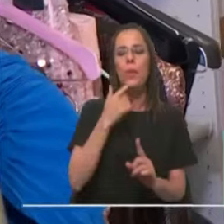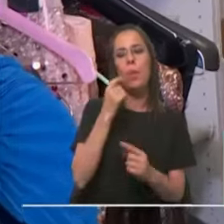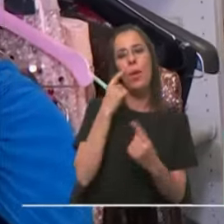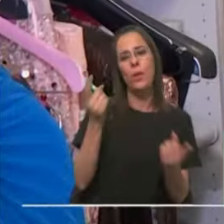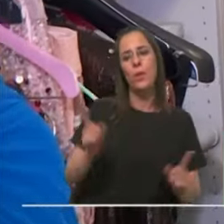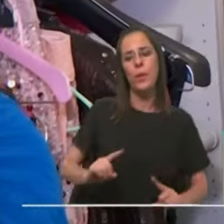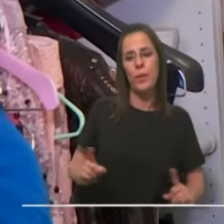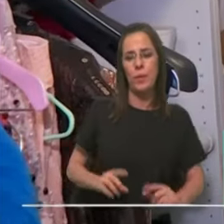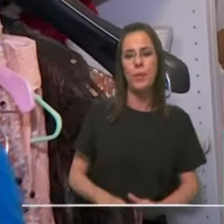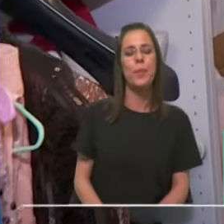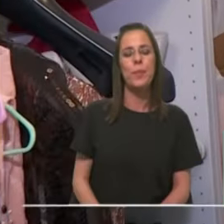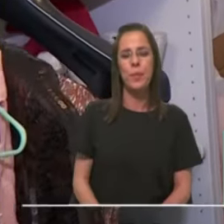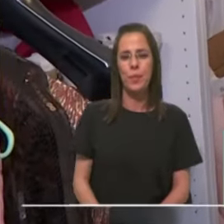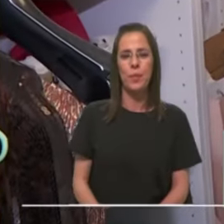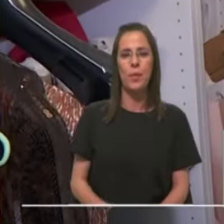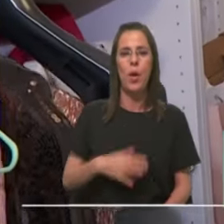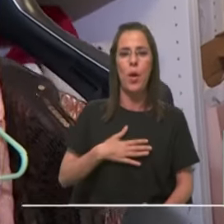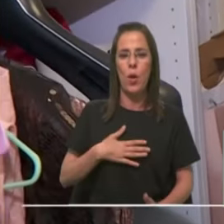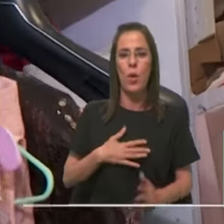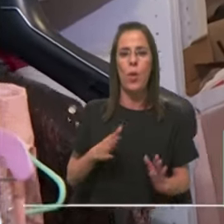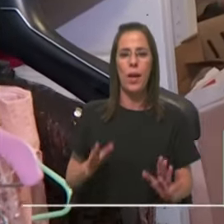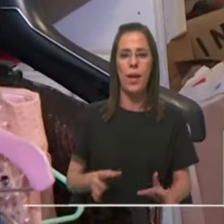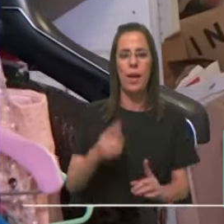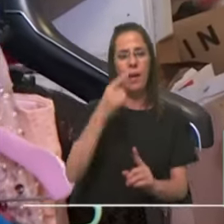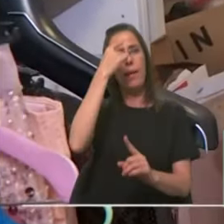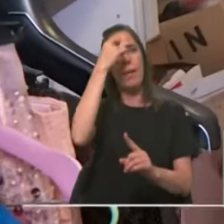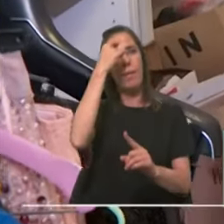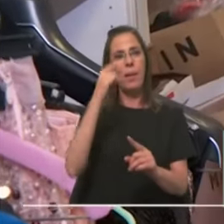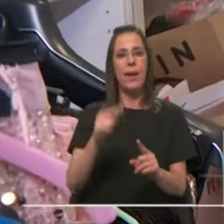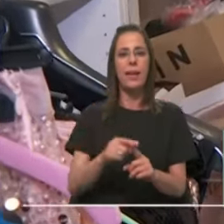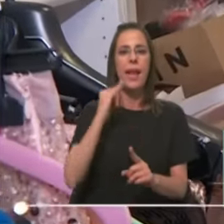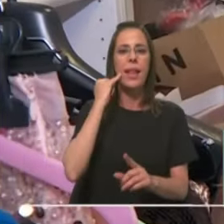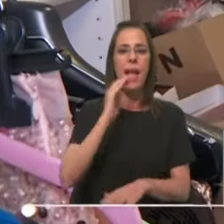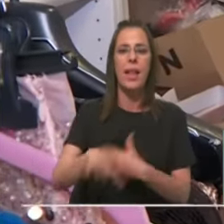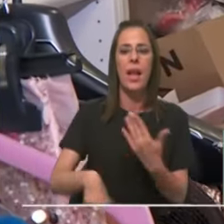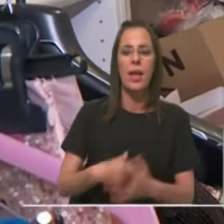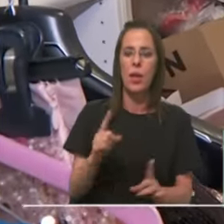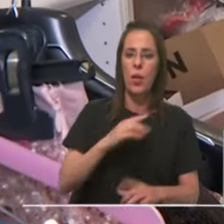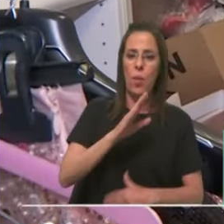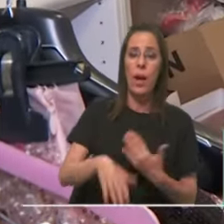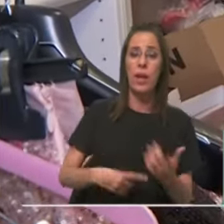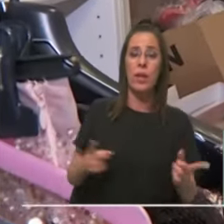Não posso mostrar. Não vou mostrar porque não quero que fiquem com a ideia de que a Diana é desarrumada, porque não é e não é mesmo.